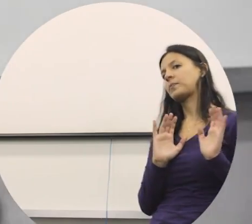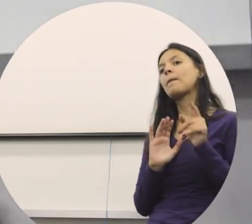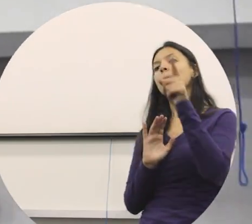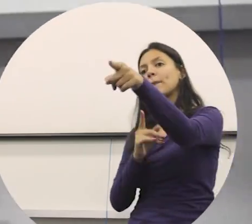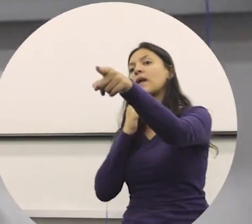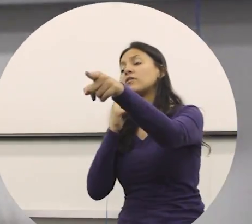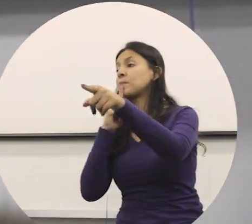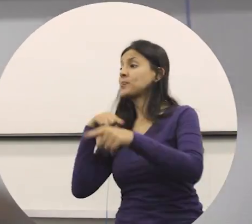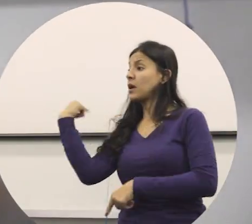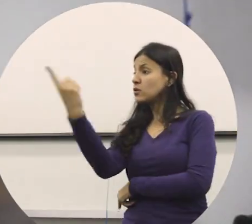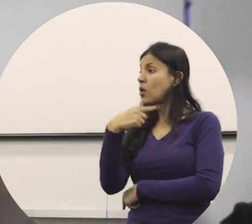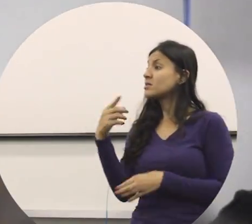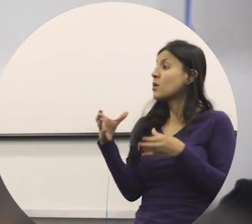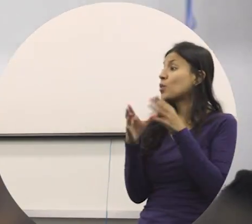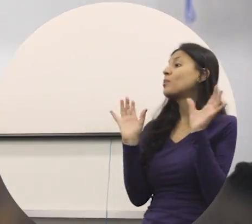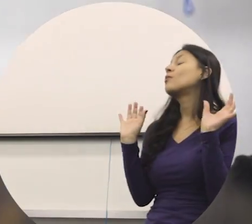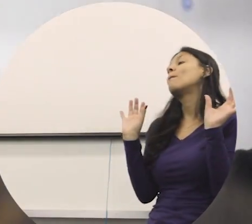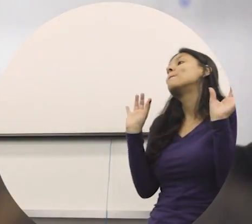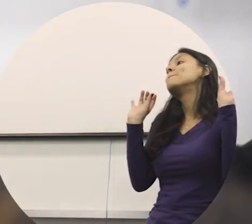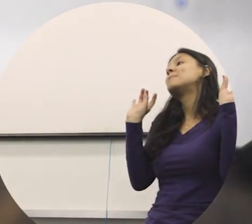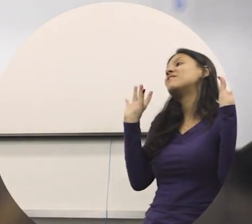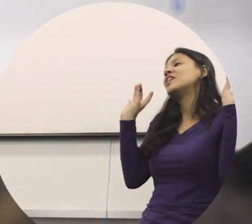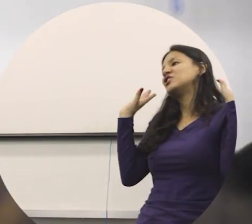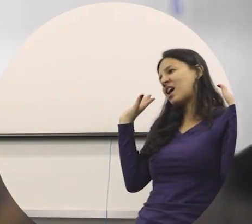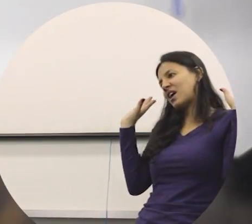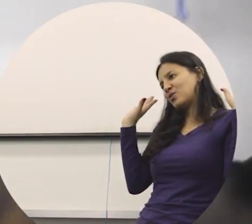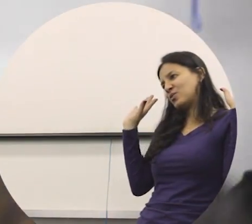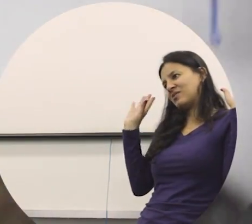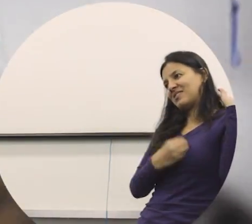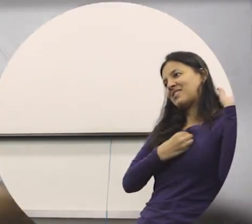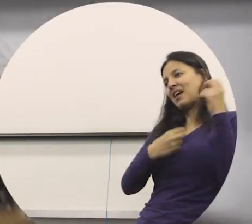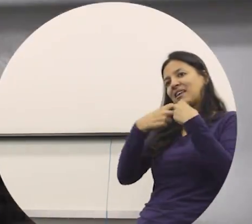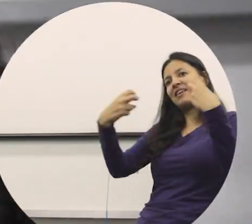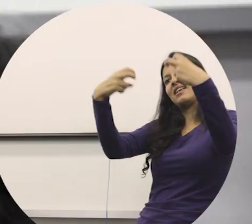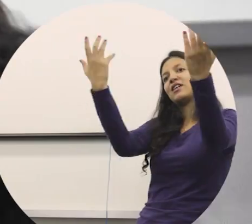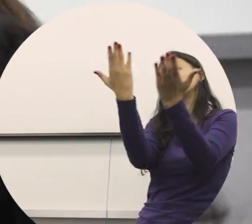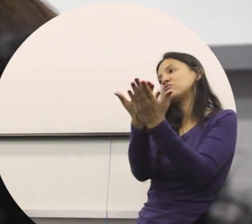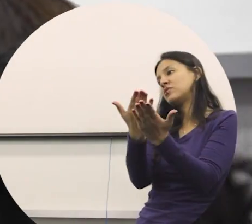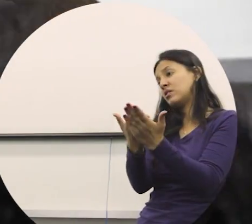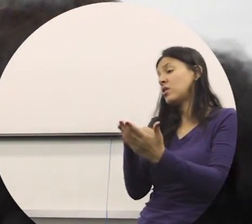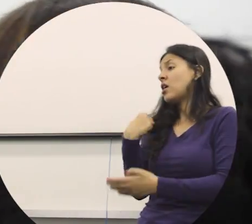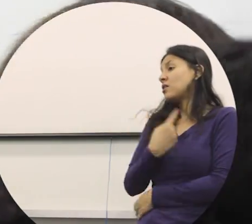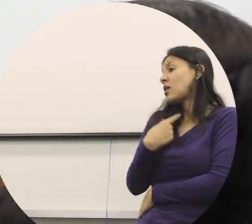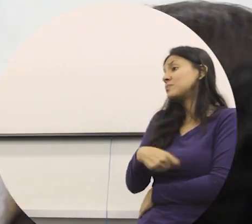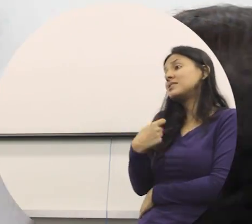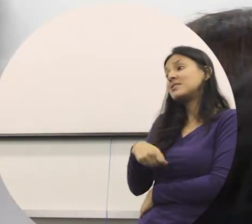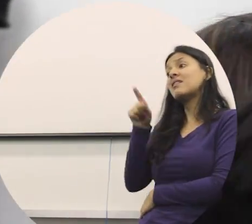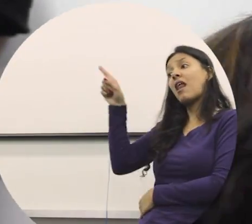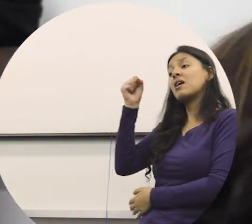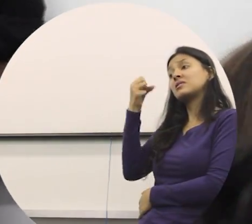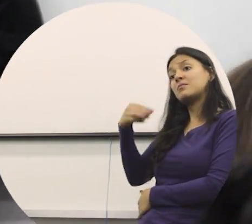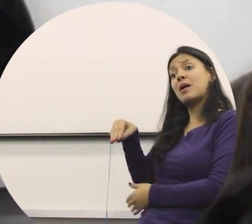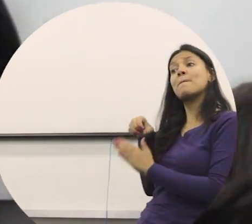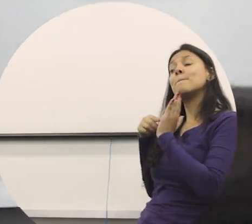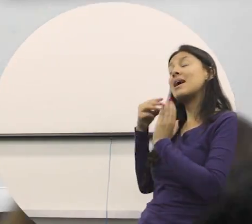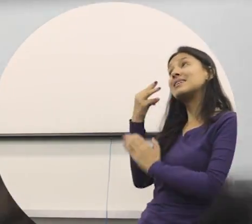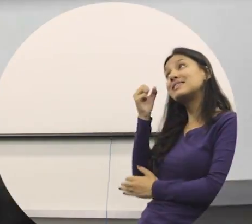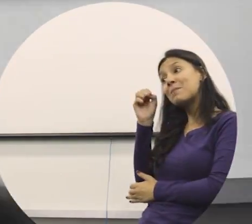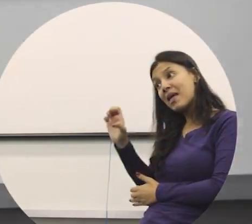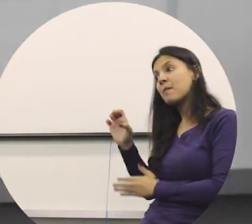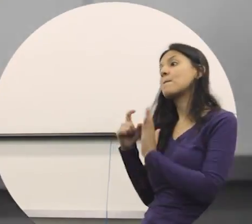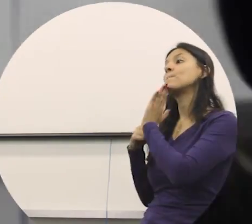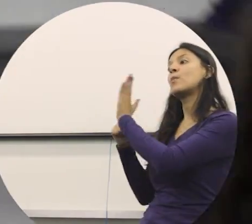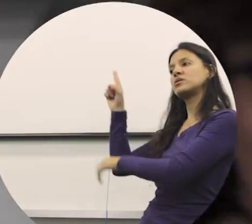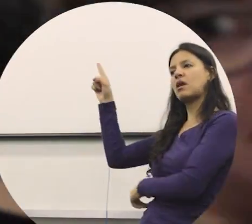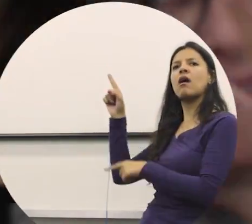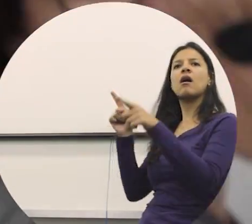a gente tem que mostrar para a secretaria e, no caso, assim, essa é uma luta que eu tenho tido, a Priscila